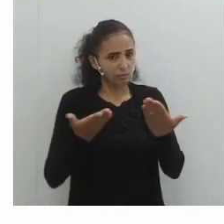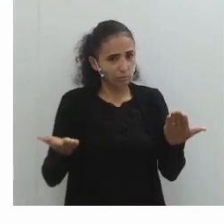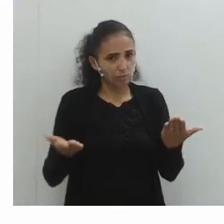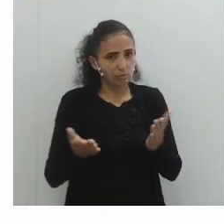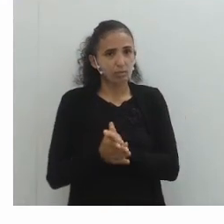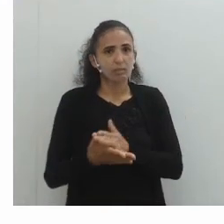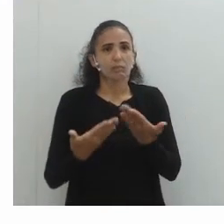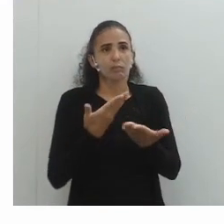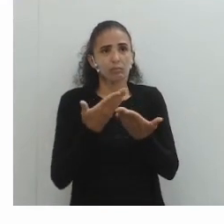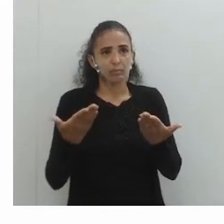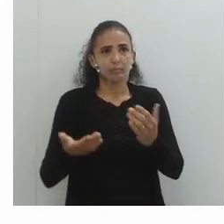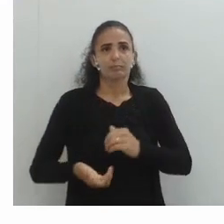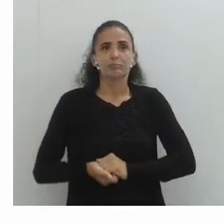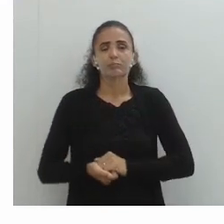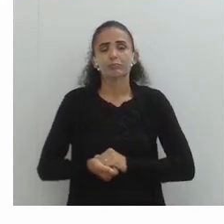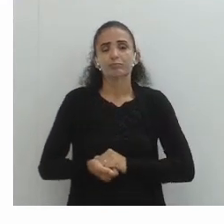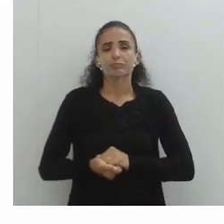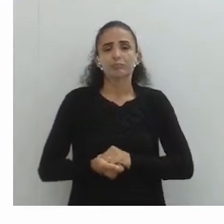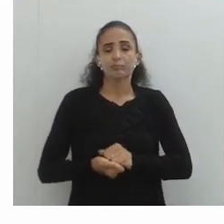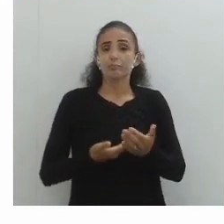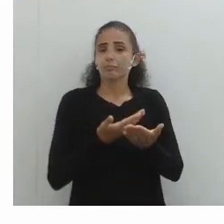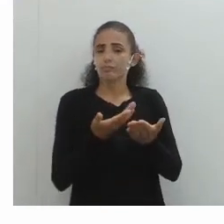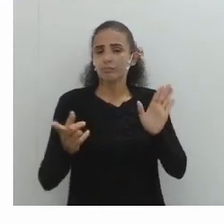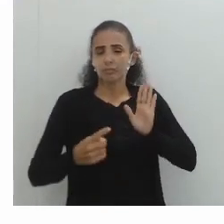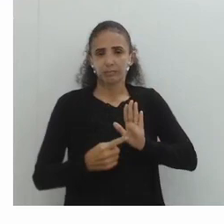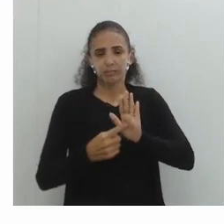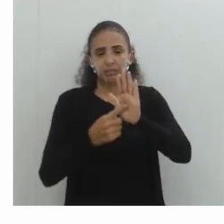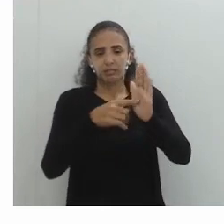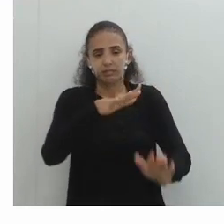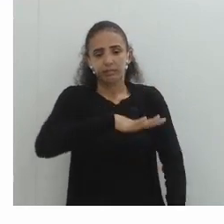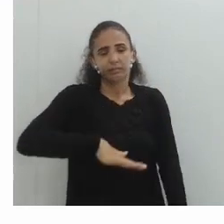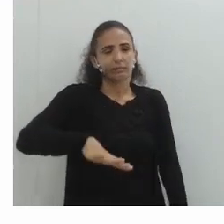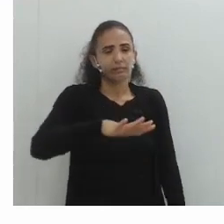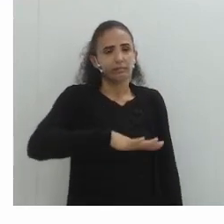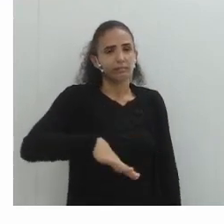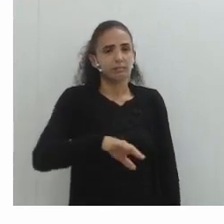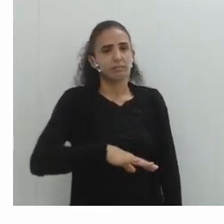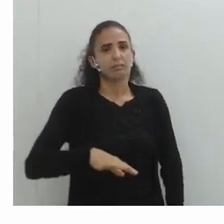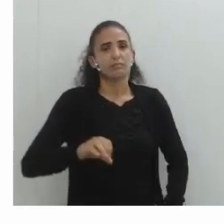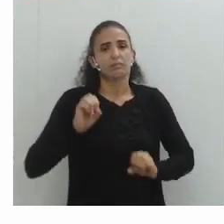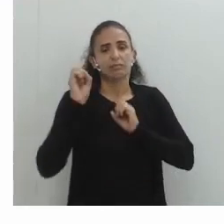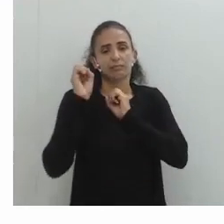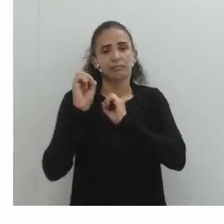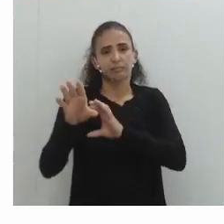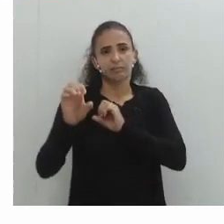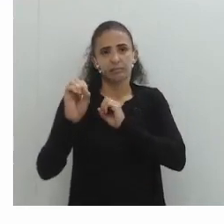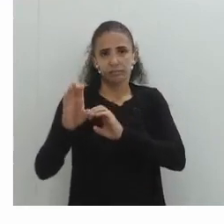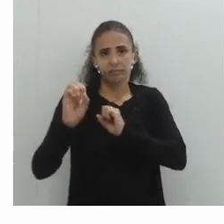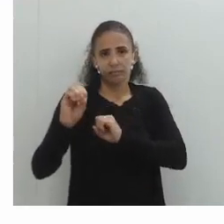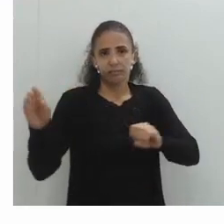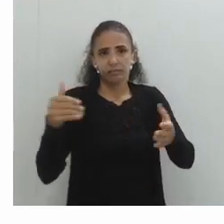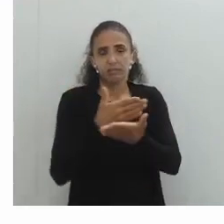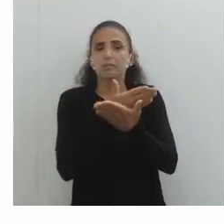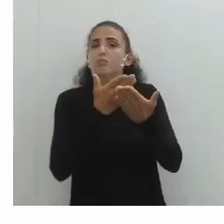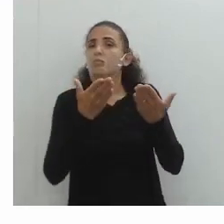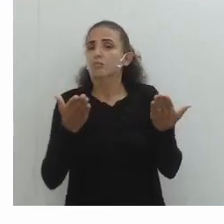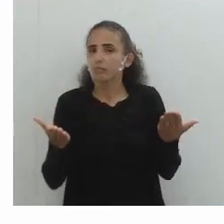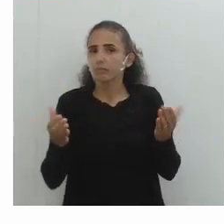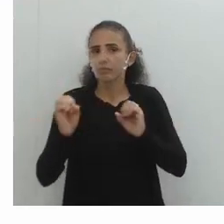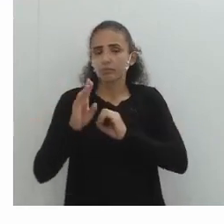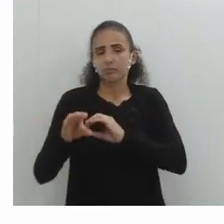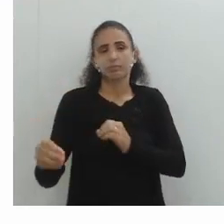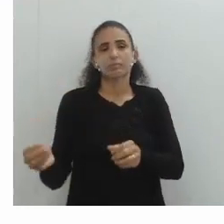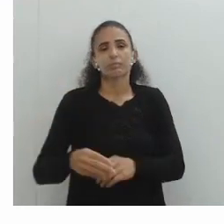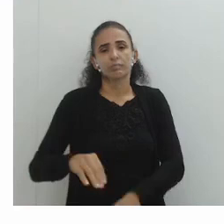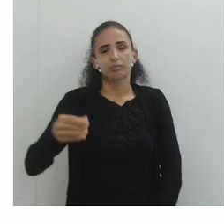de literárias, né? E aí, gente, eu estou mostrando um espaço educativo que fala sobre o jogo do